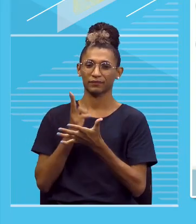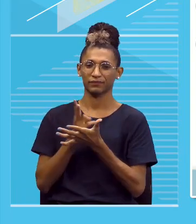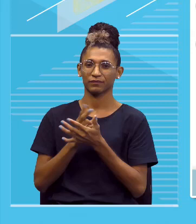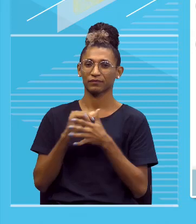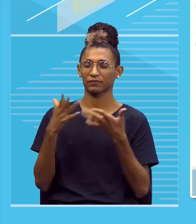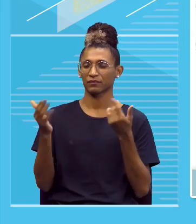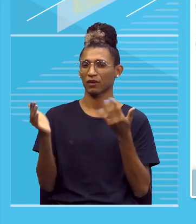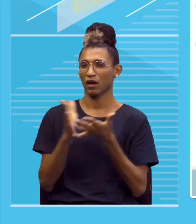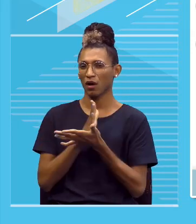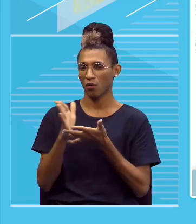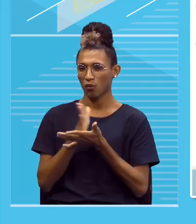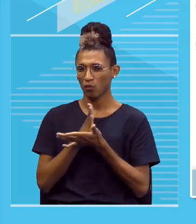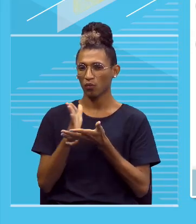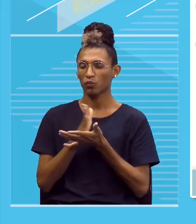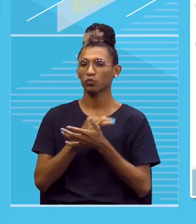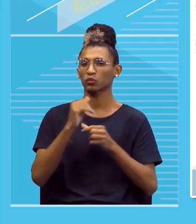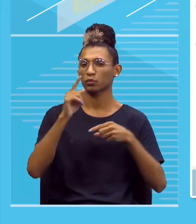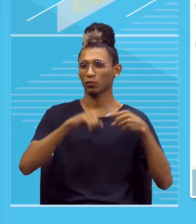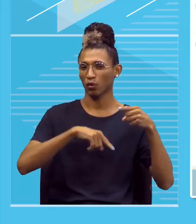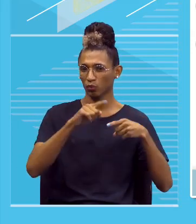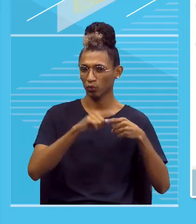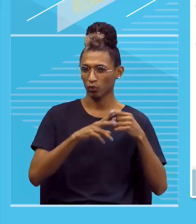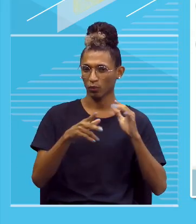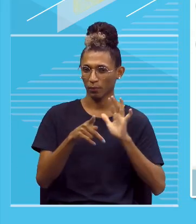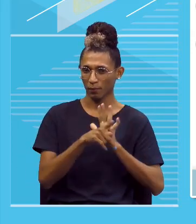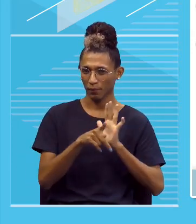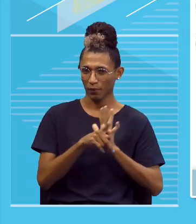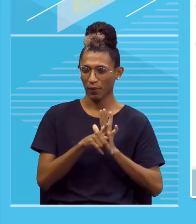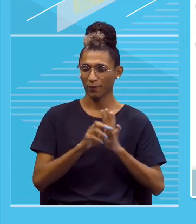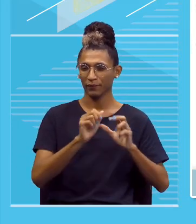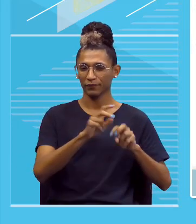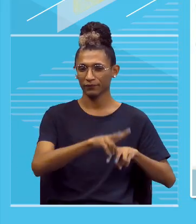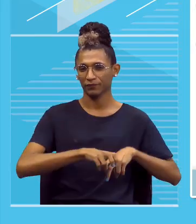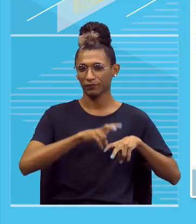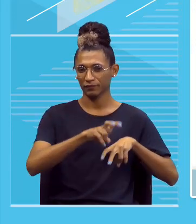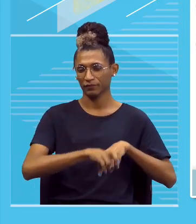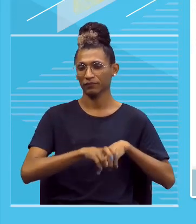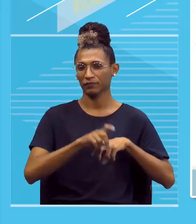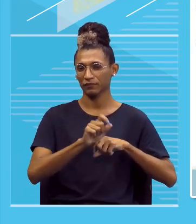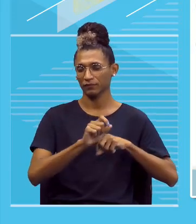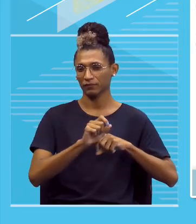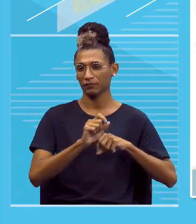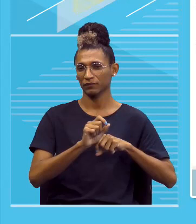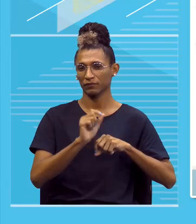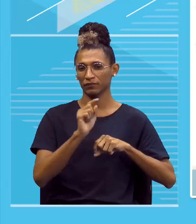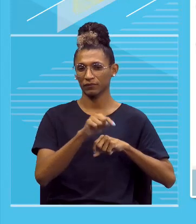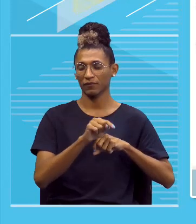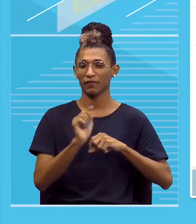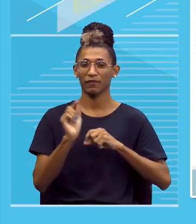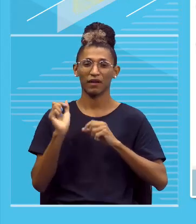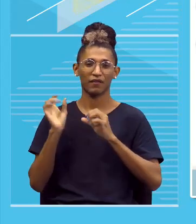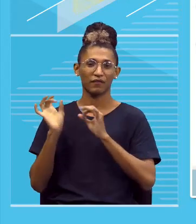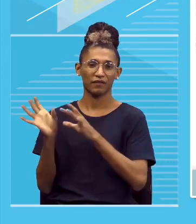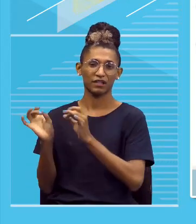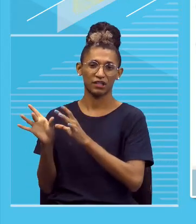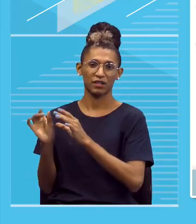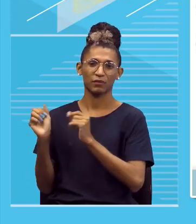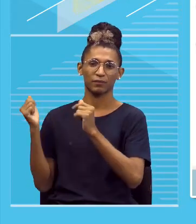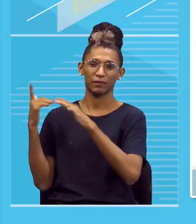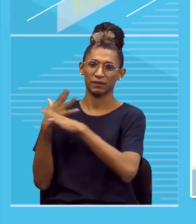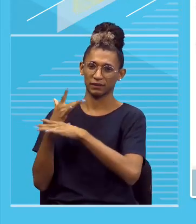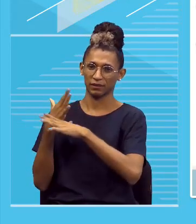a maior parte dos produtos agrícolas são consumidos nas cidades